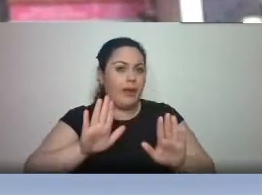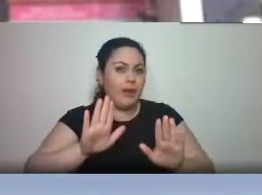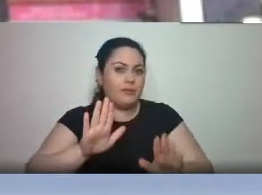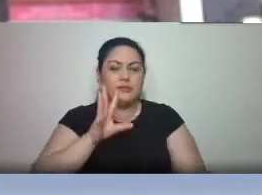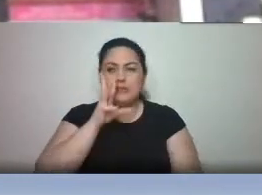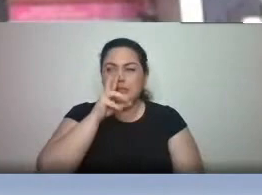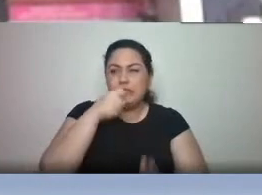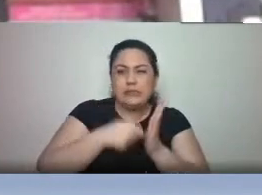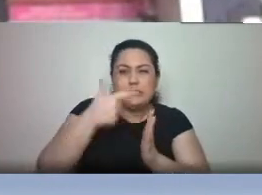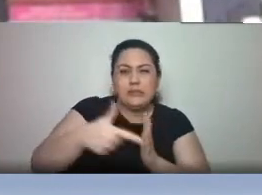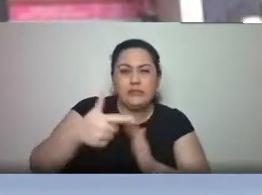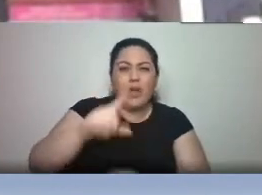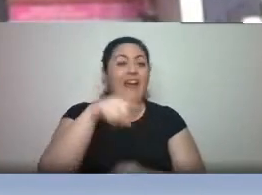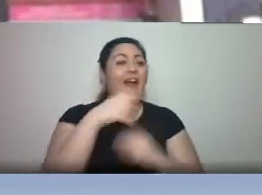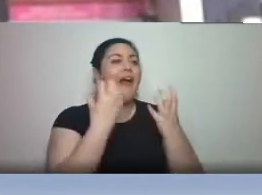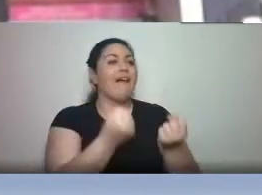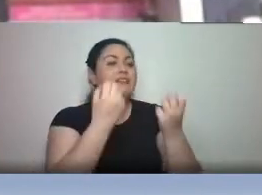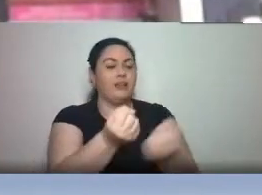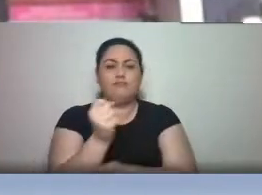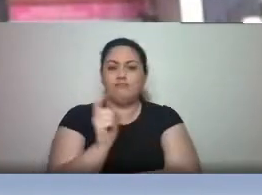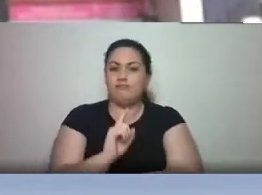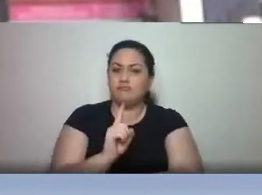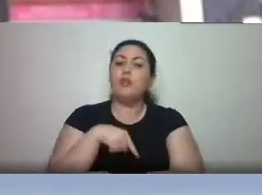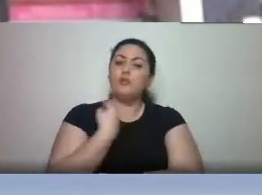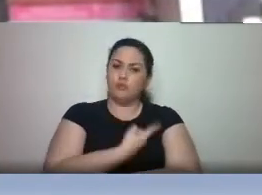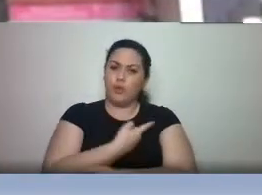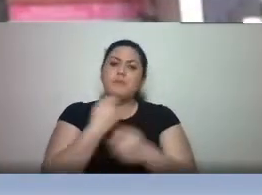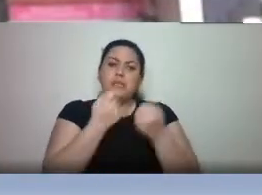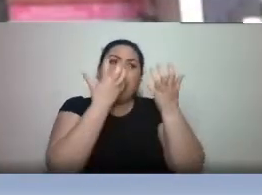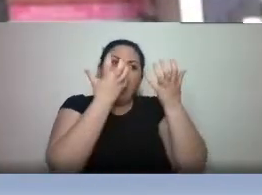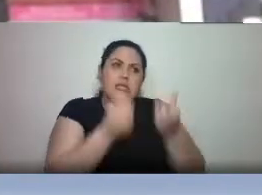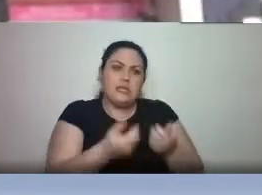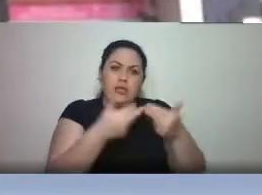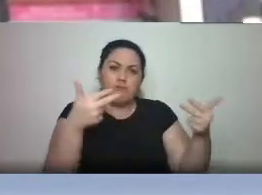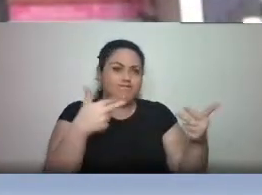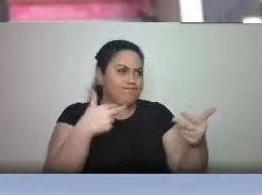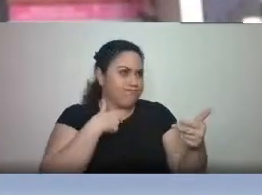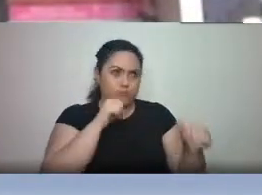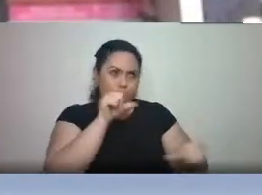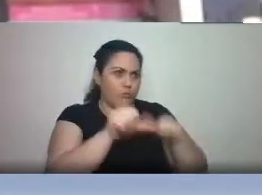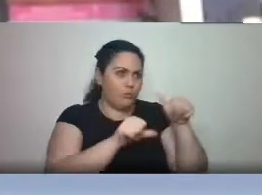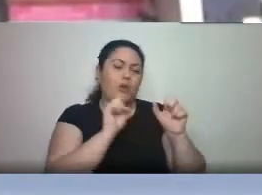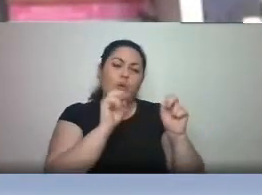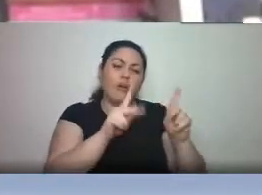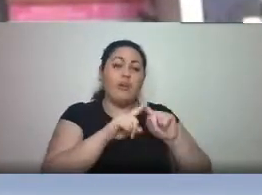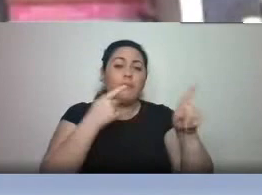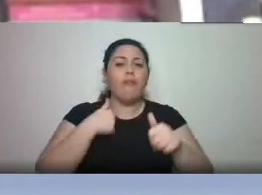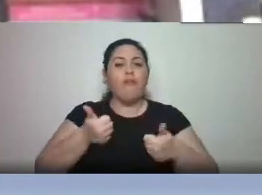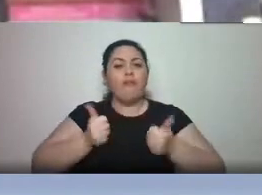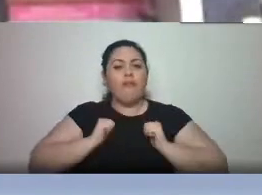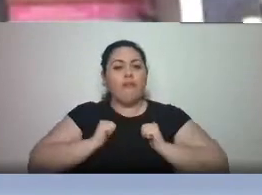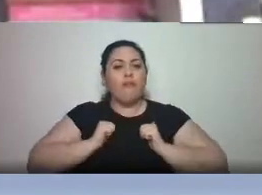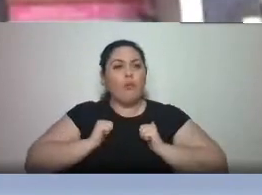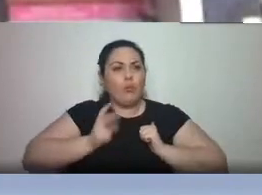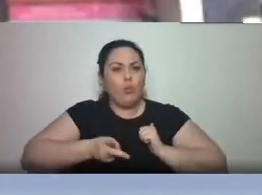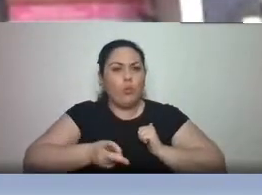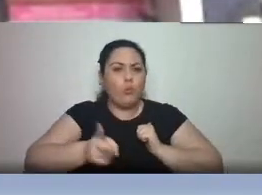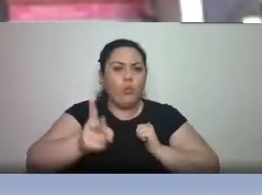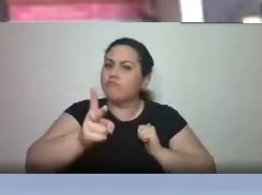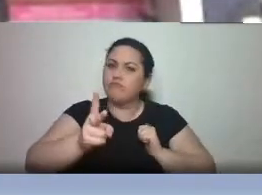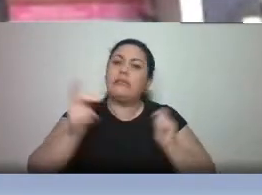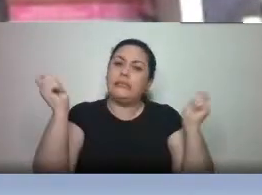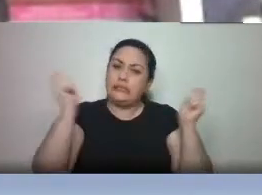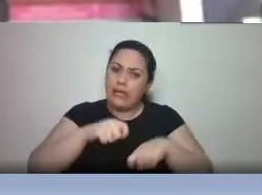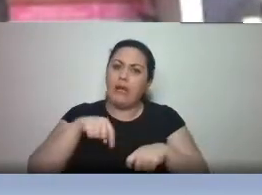passividade. Nós precisamos aceitar as coisas que nós não podemos mudar, mas nunca vamos nos conformar com as coisas que a gente pode